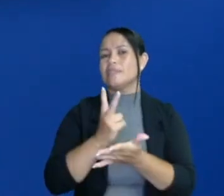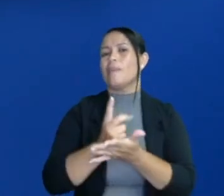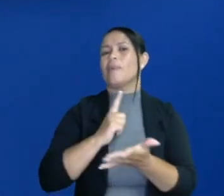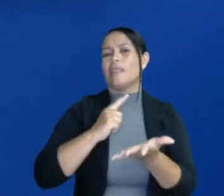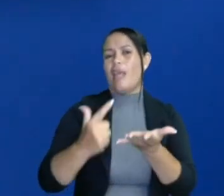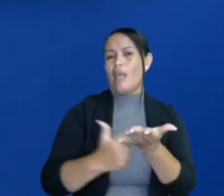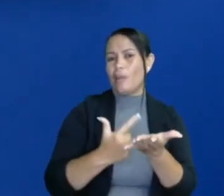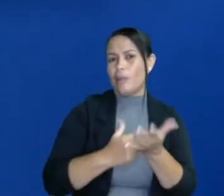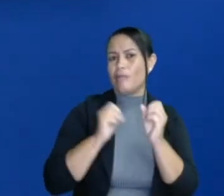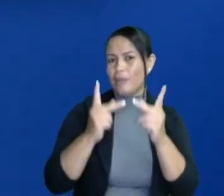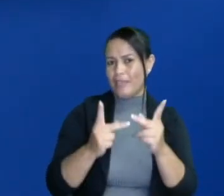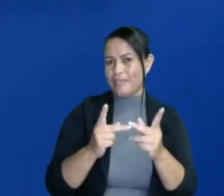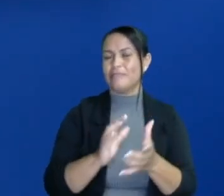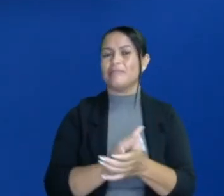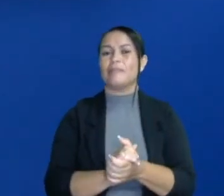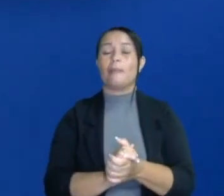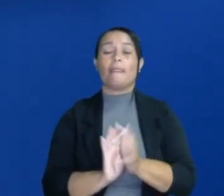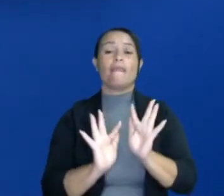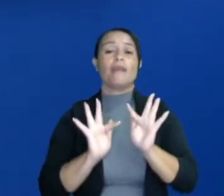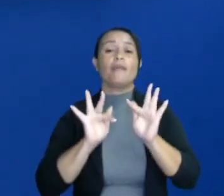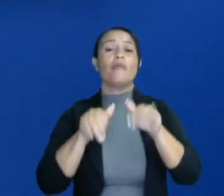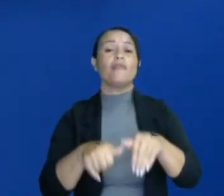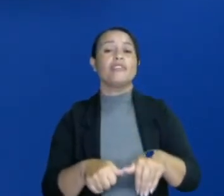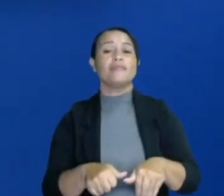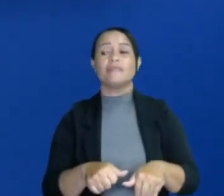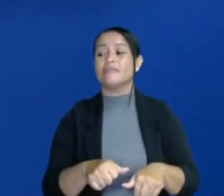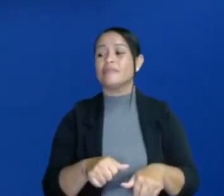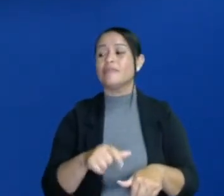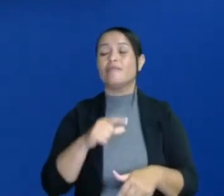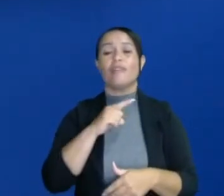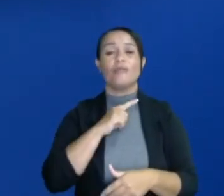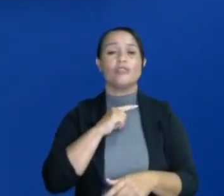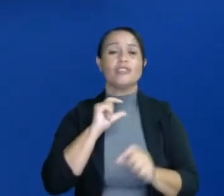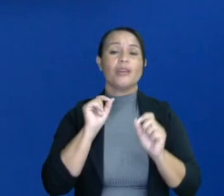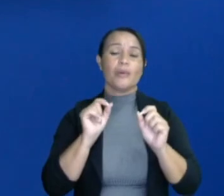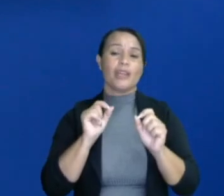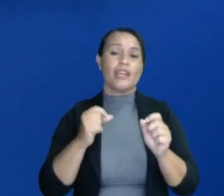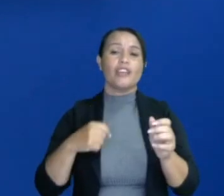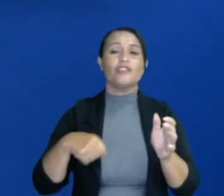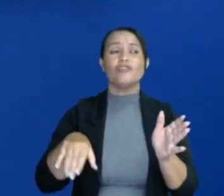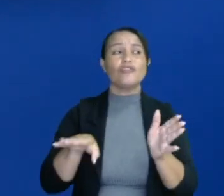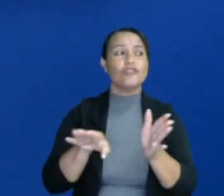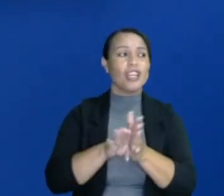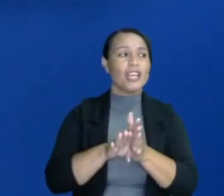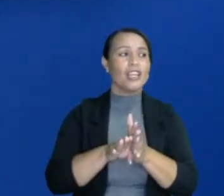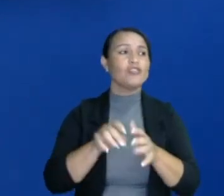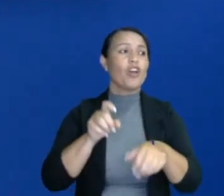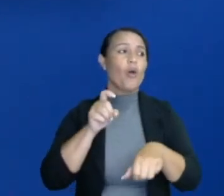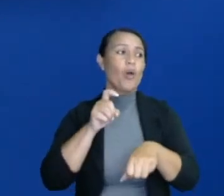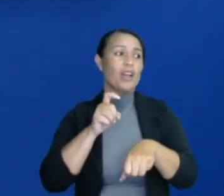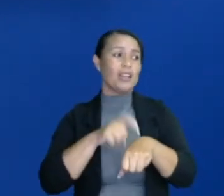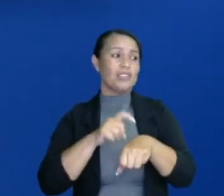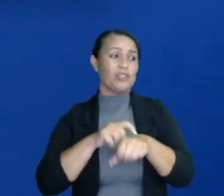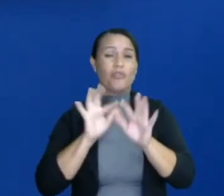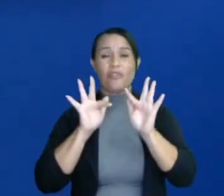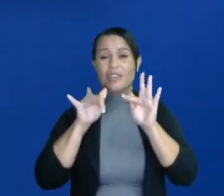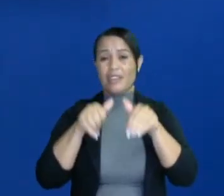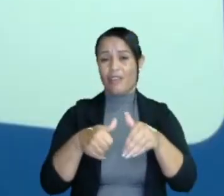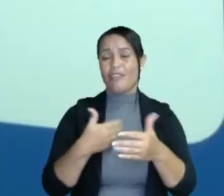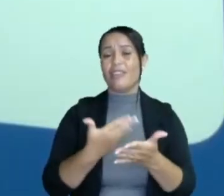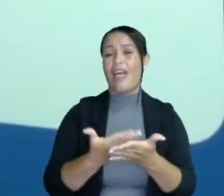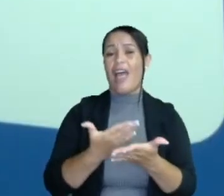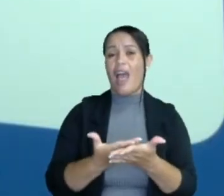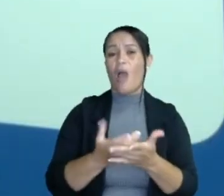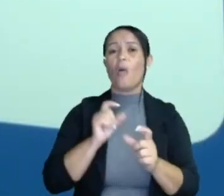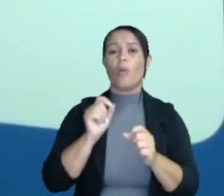e não é por acaso, beleza? E por fim, a gente vai aqui chegando ao final da aula e aí